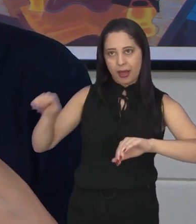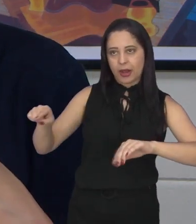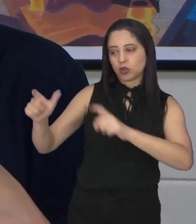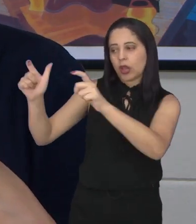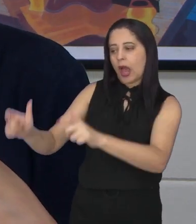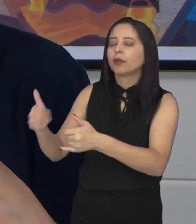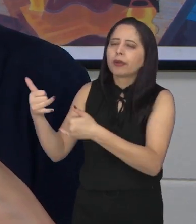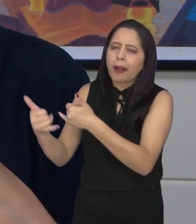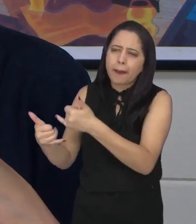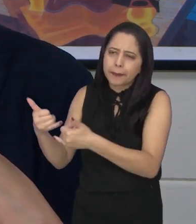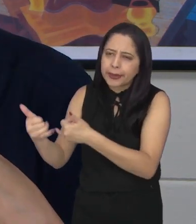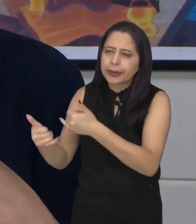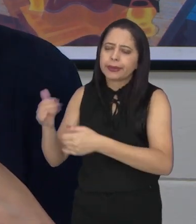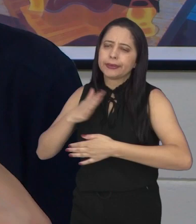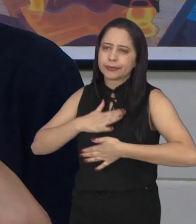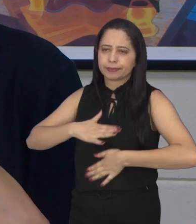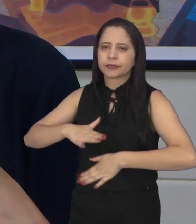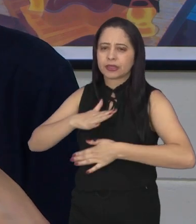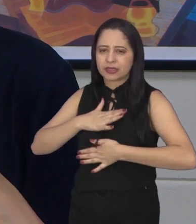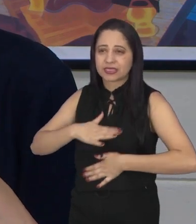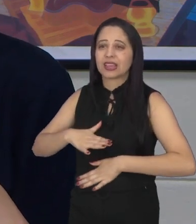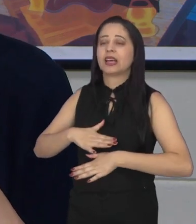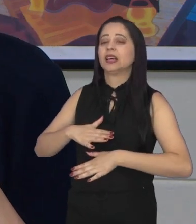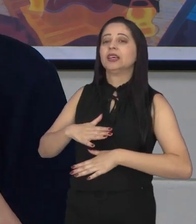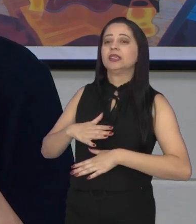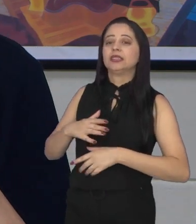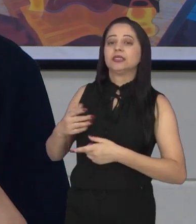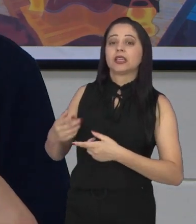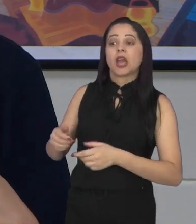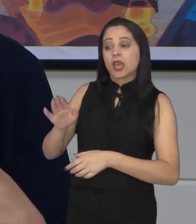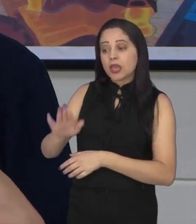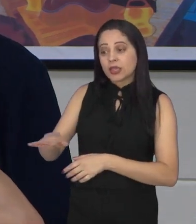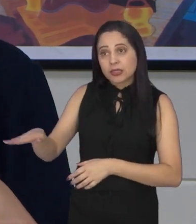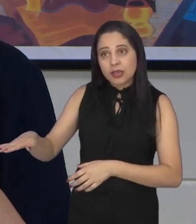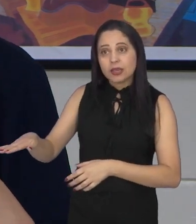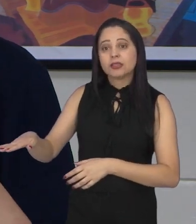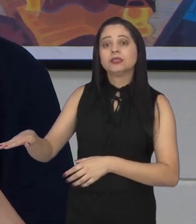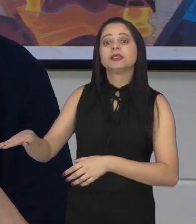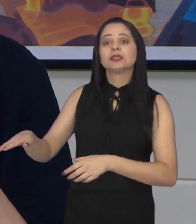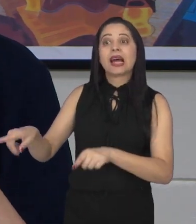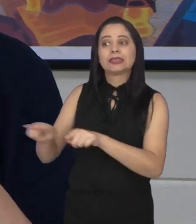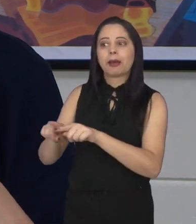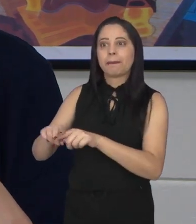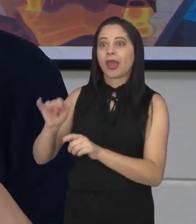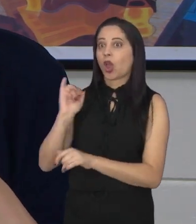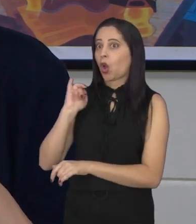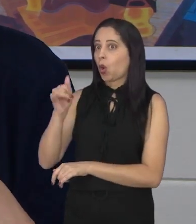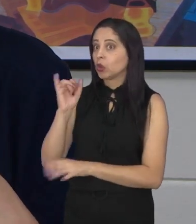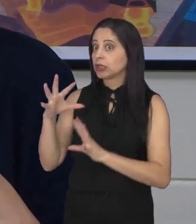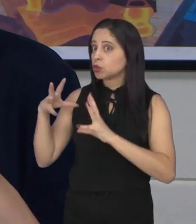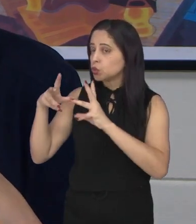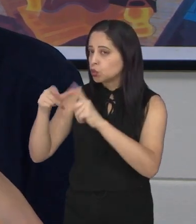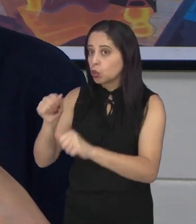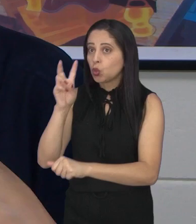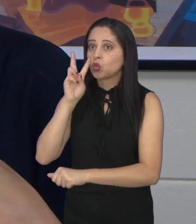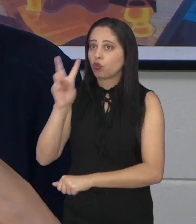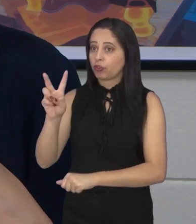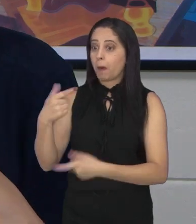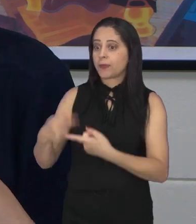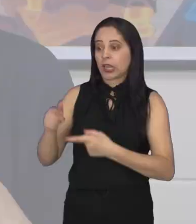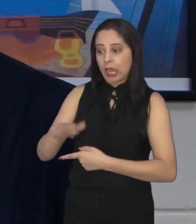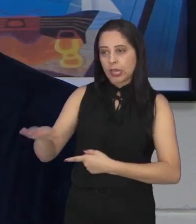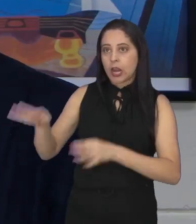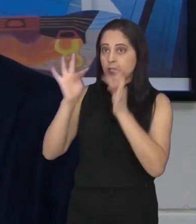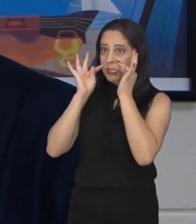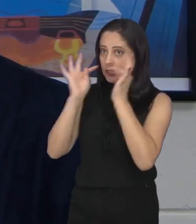nossos estagiários, né? Até mesmo elaborando o sofrimento, e as crianças também acabam contando muitas coisas que eles viram como